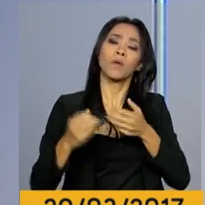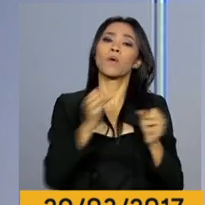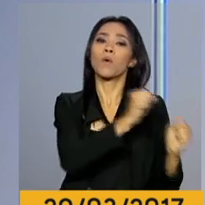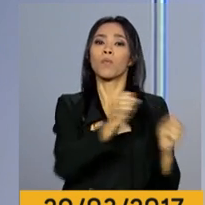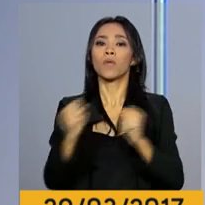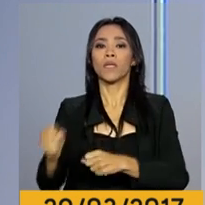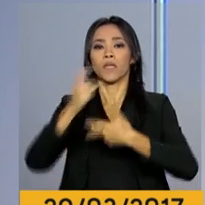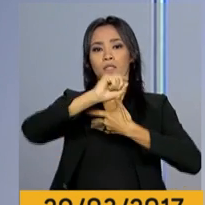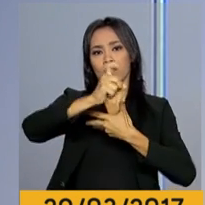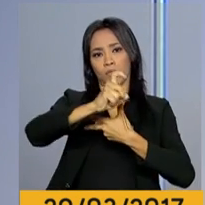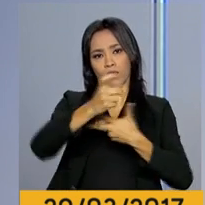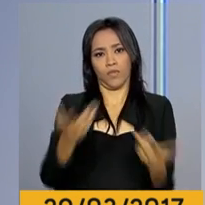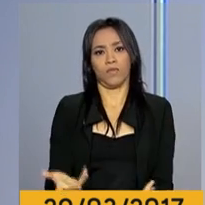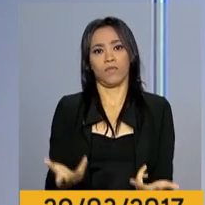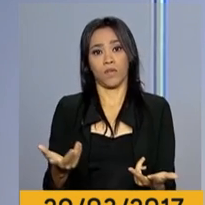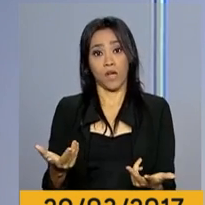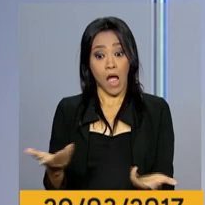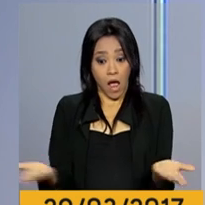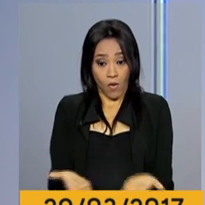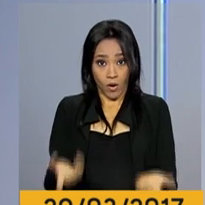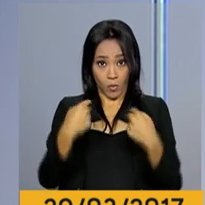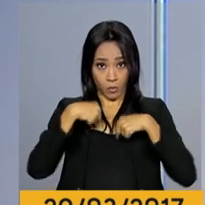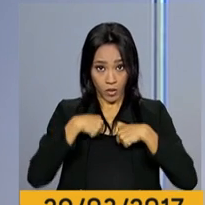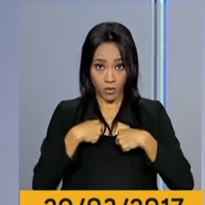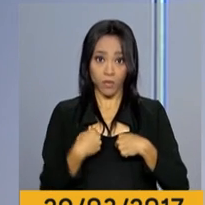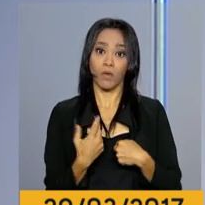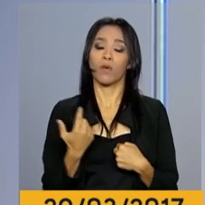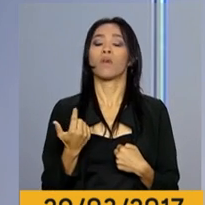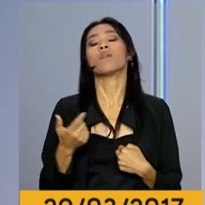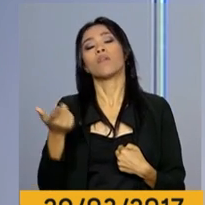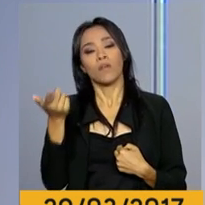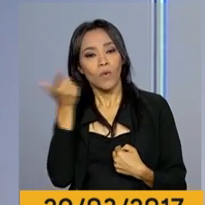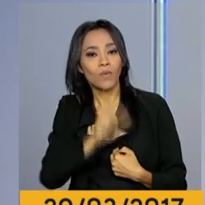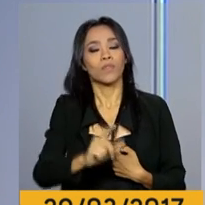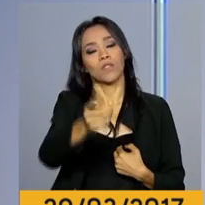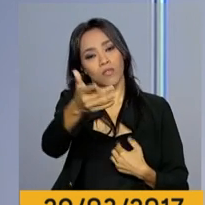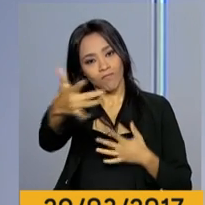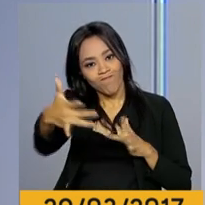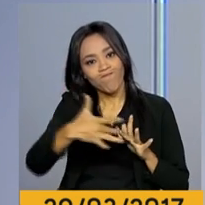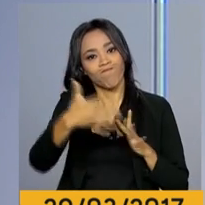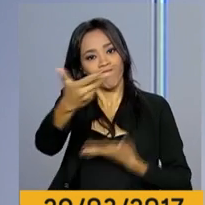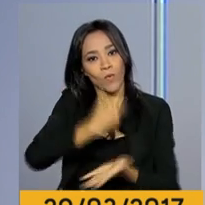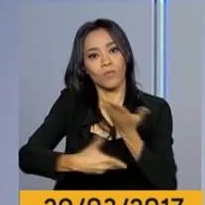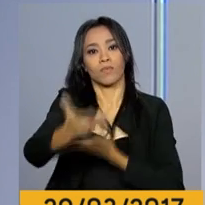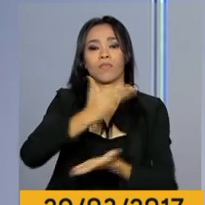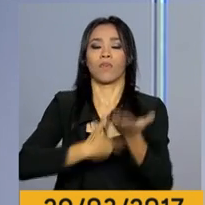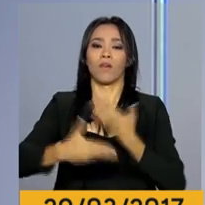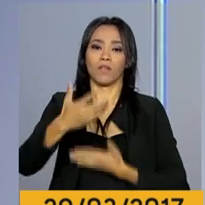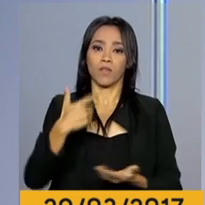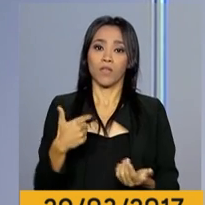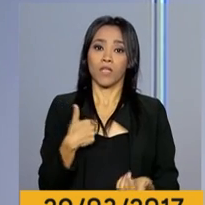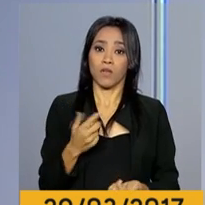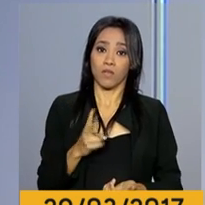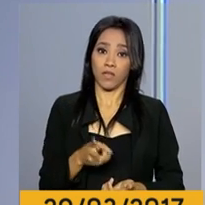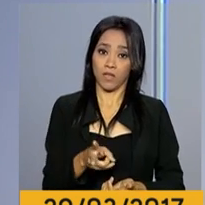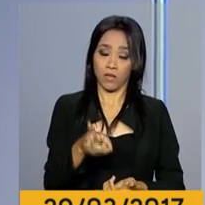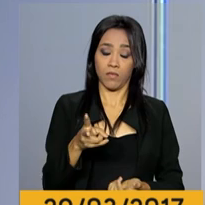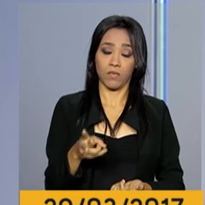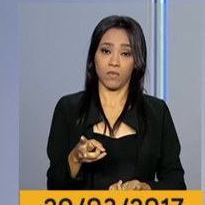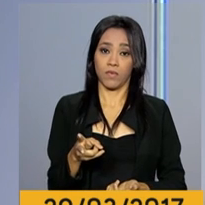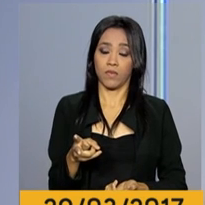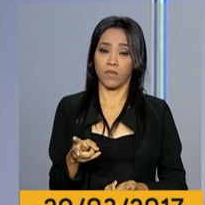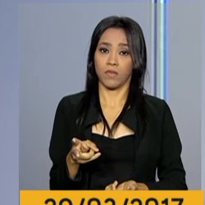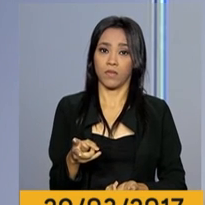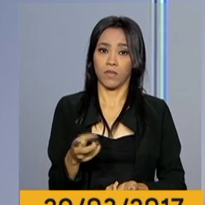teve interlocução plena tanto que muitas muitas vezes se costuma dizer que eu faço um regime meio digamos assim